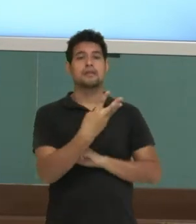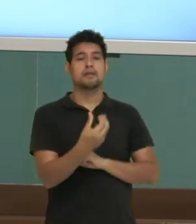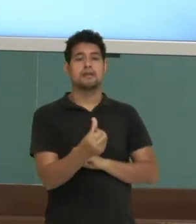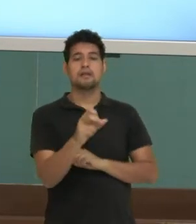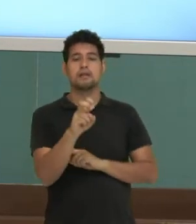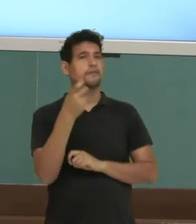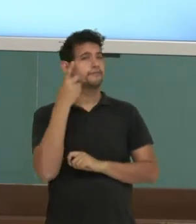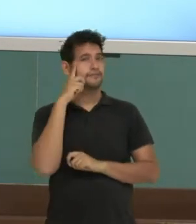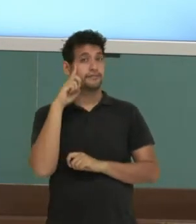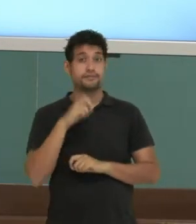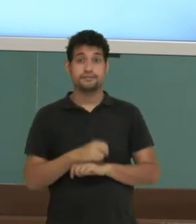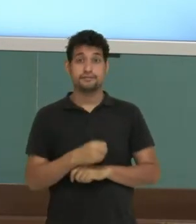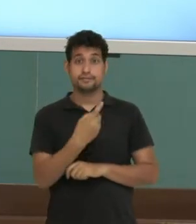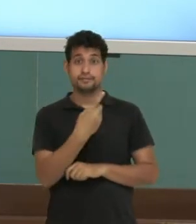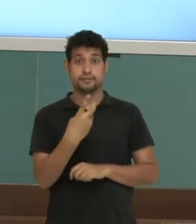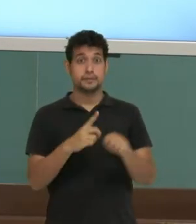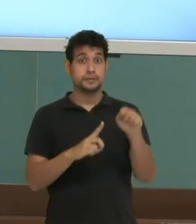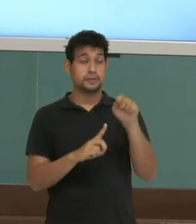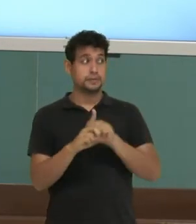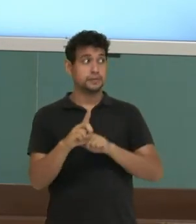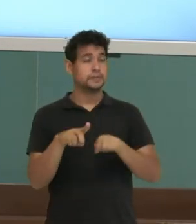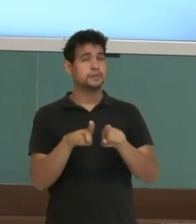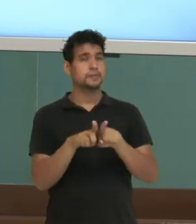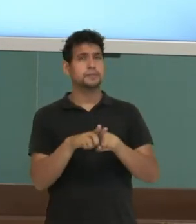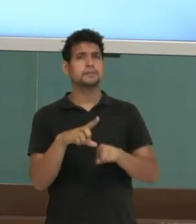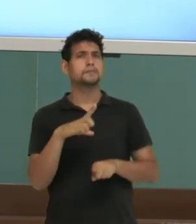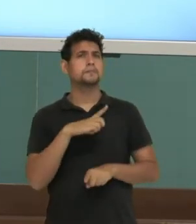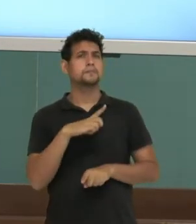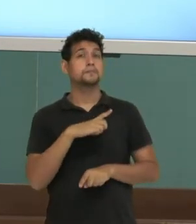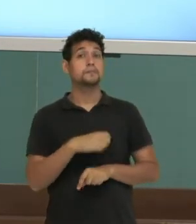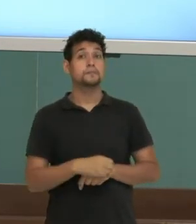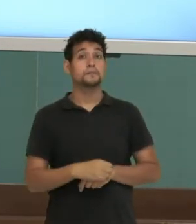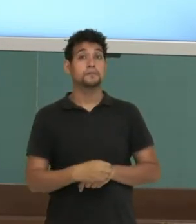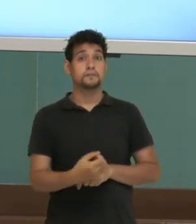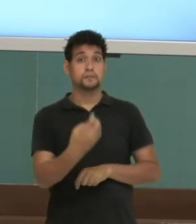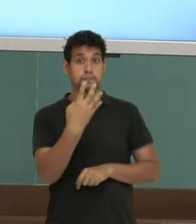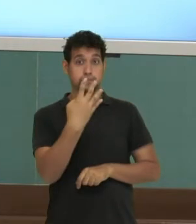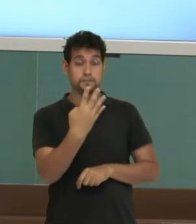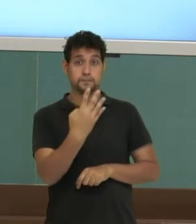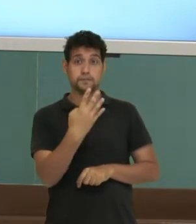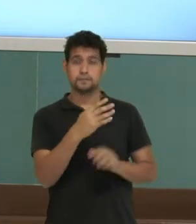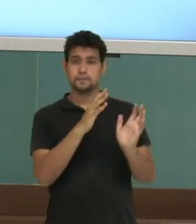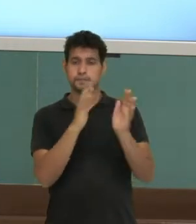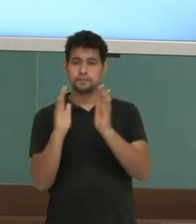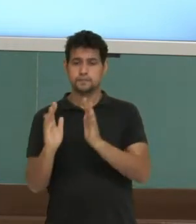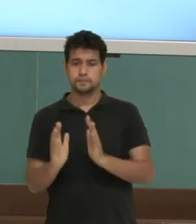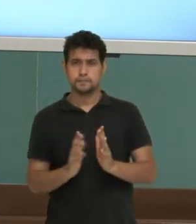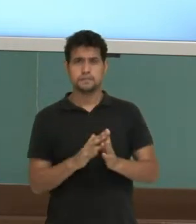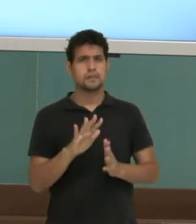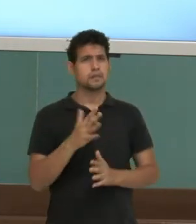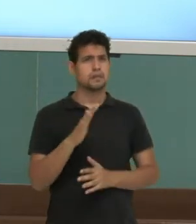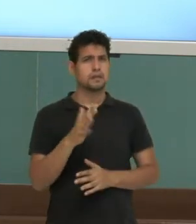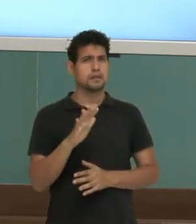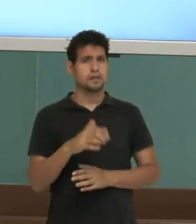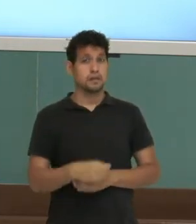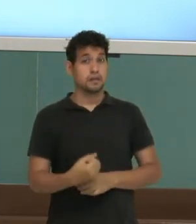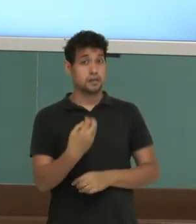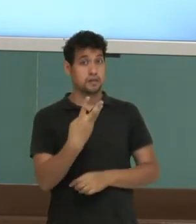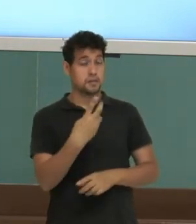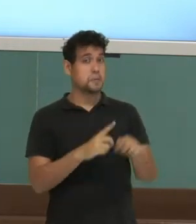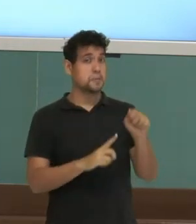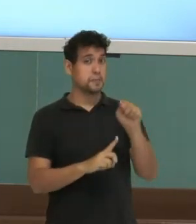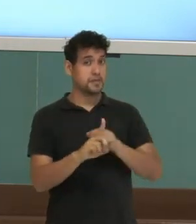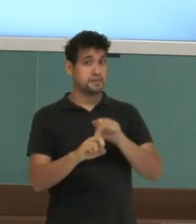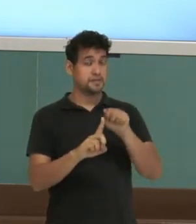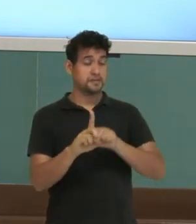dias, 12 meses, e nós temos quatro estações, que duram mais ou menos 3 meses cada uma